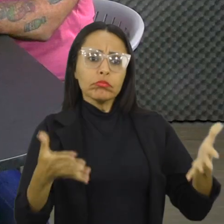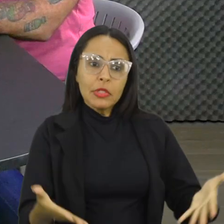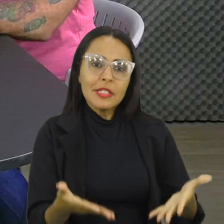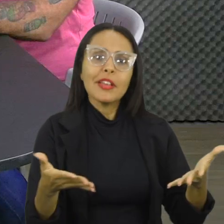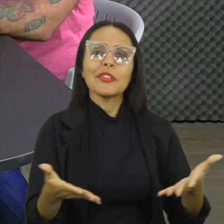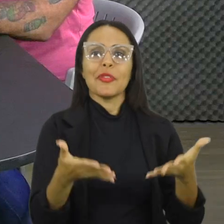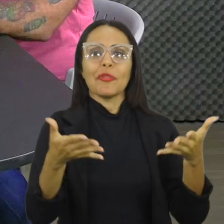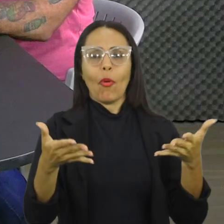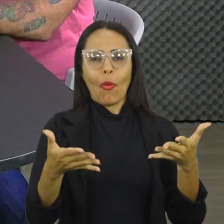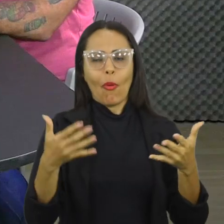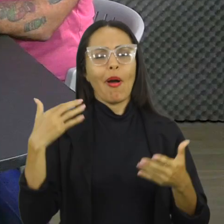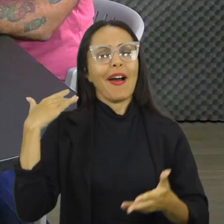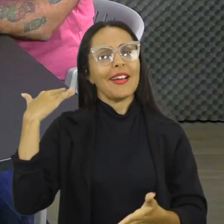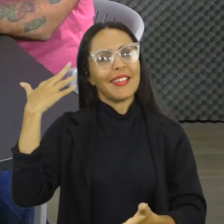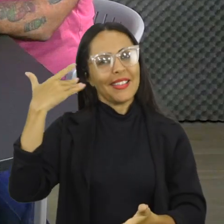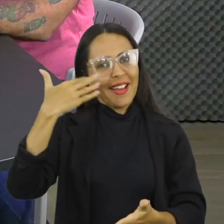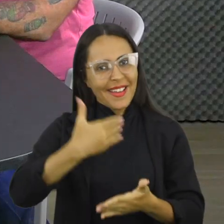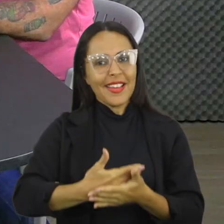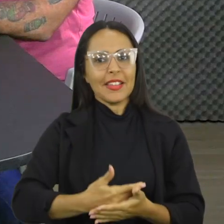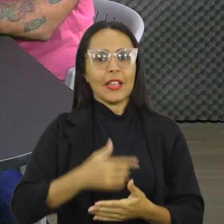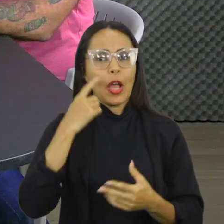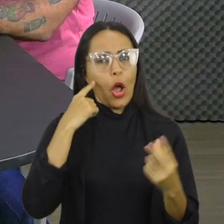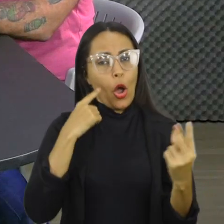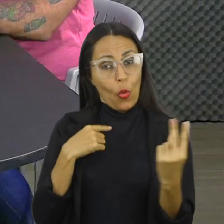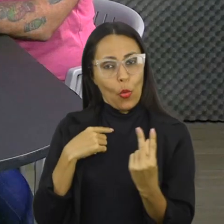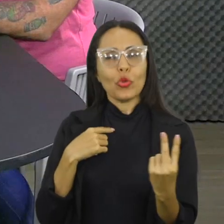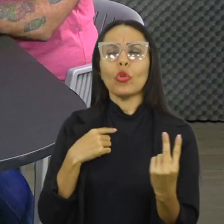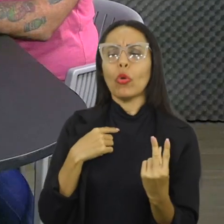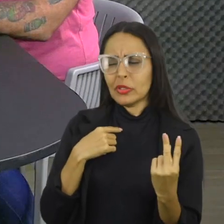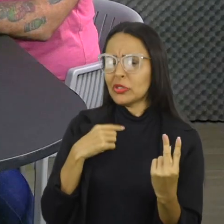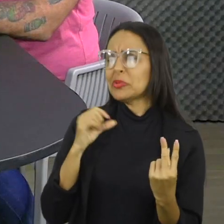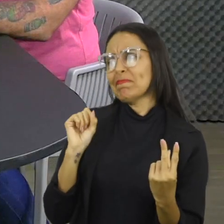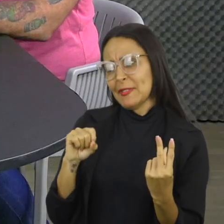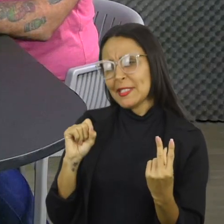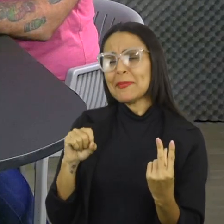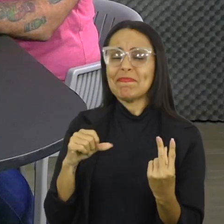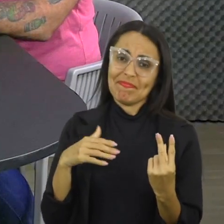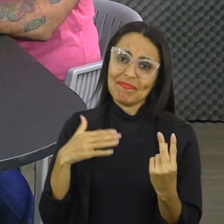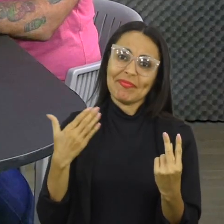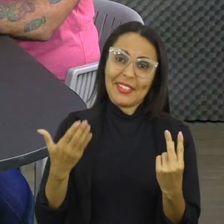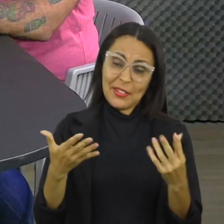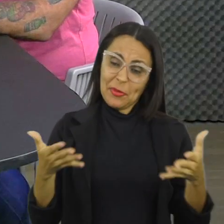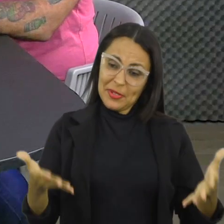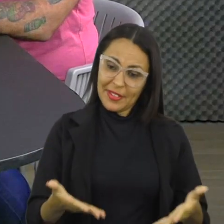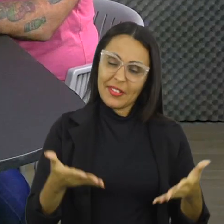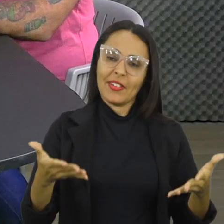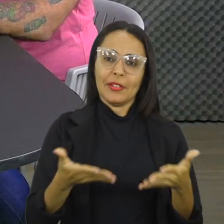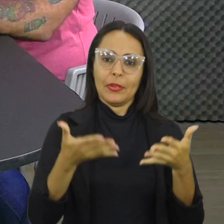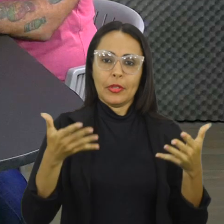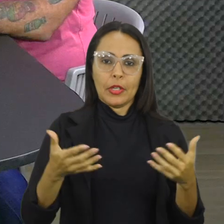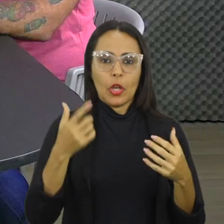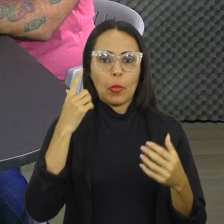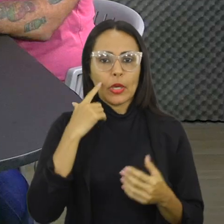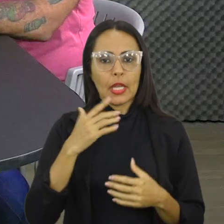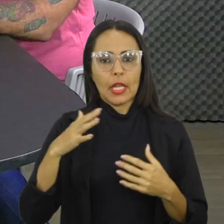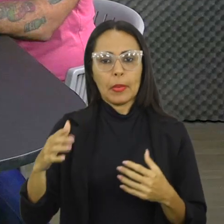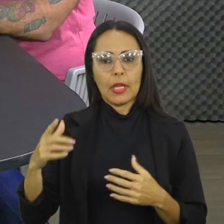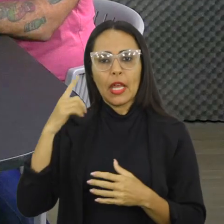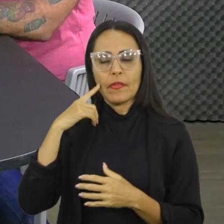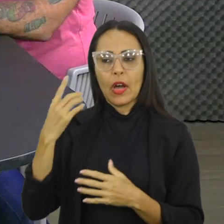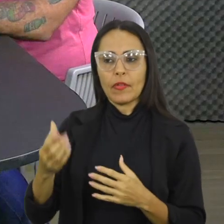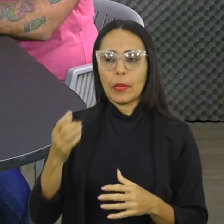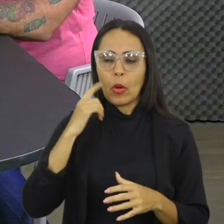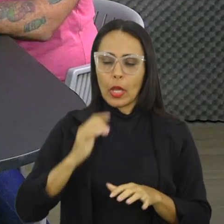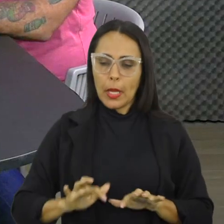incentivadora. E ainda é. Os dois são. Eles não foram, eles ainda são. Porque ela me levava para as aulas de piano,